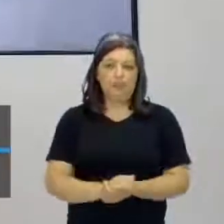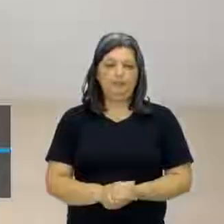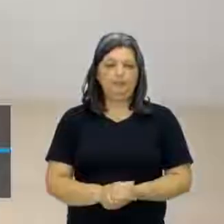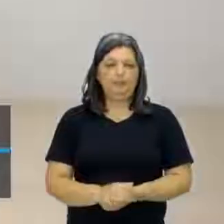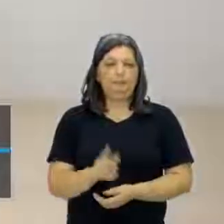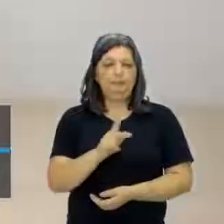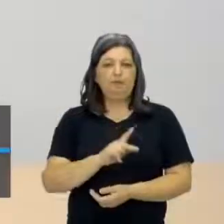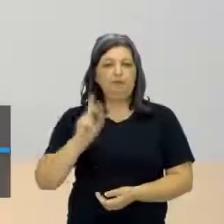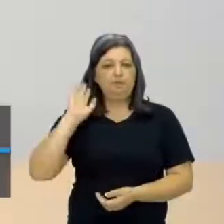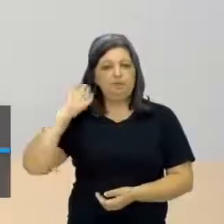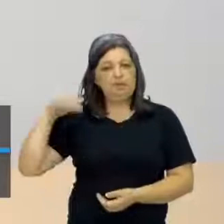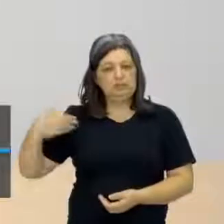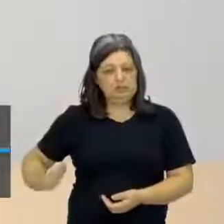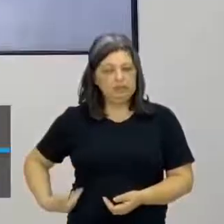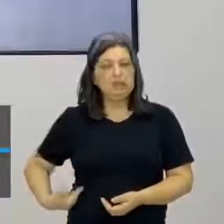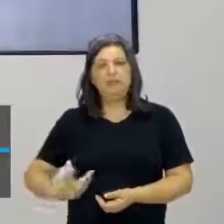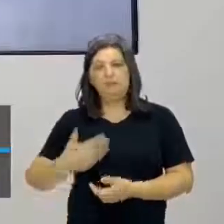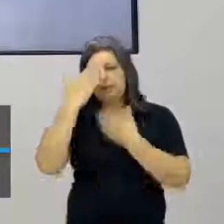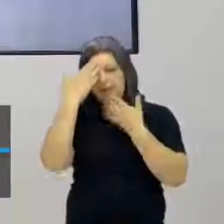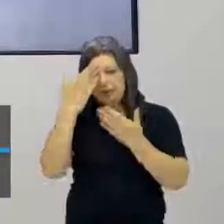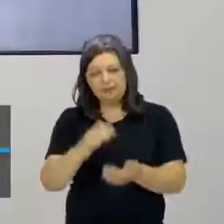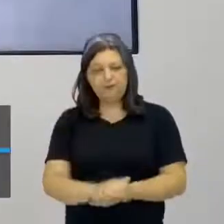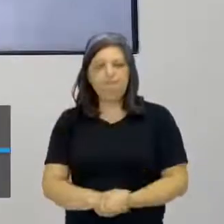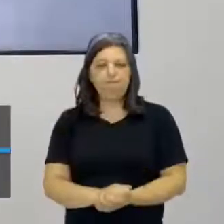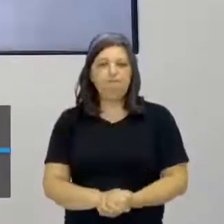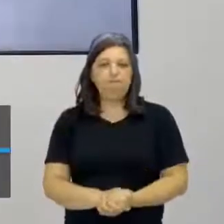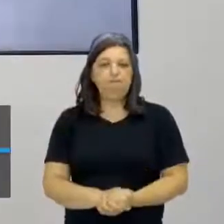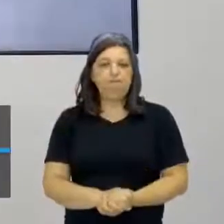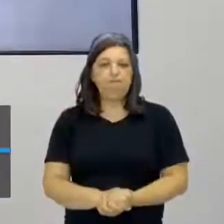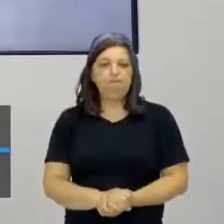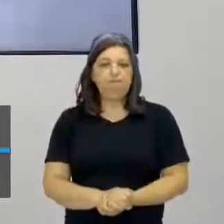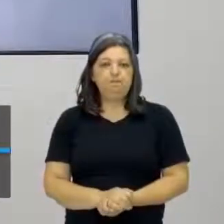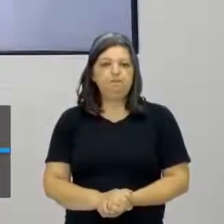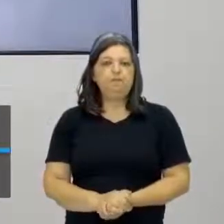muito obrigado. Eu que agradeço, pessoal. Valeu, gente. Tchau, tchau. Não se esqueça de conversar